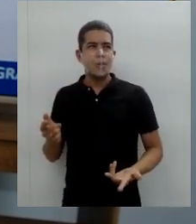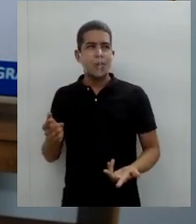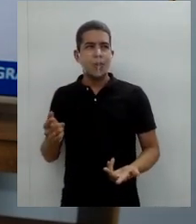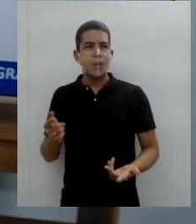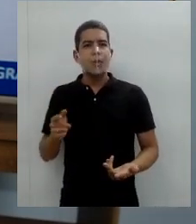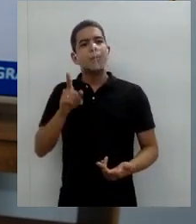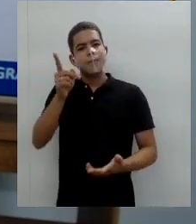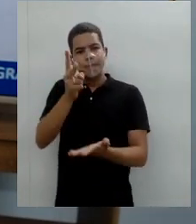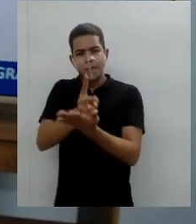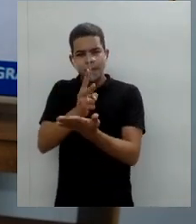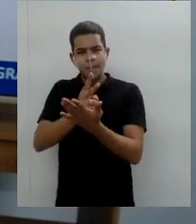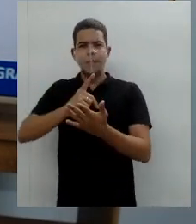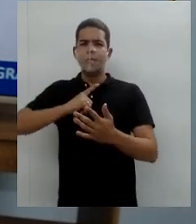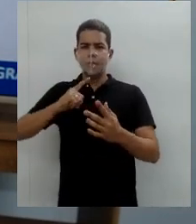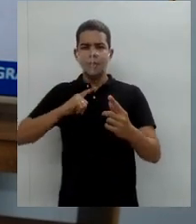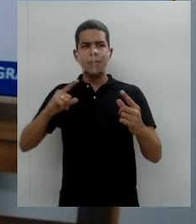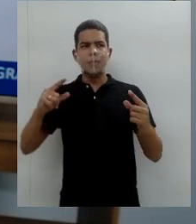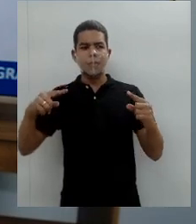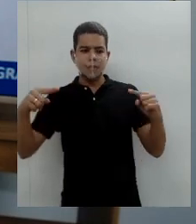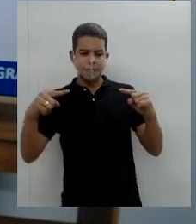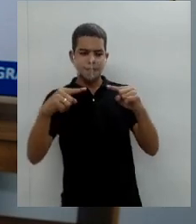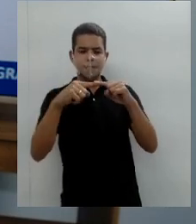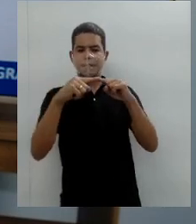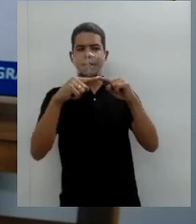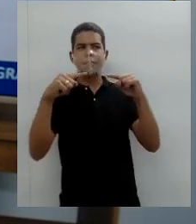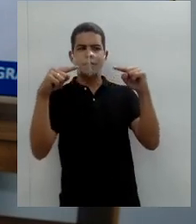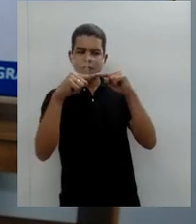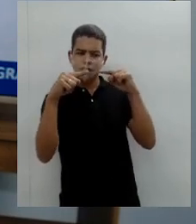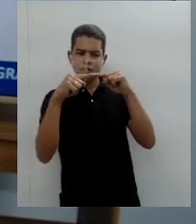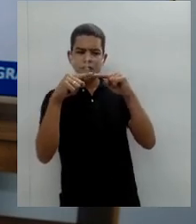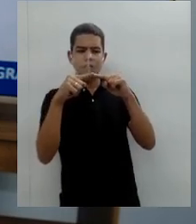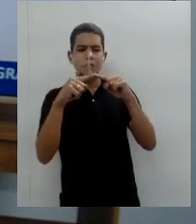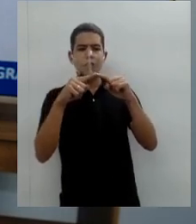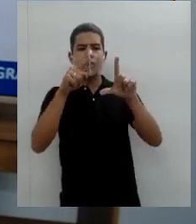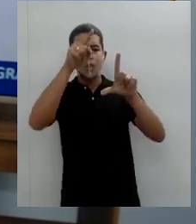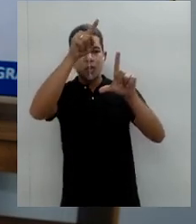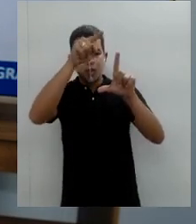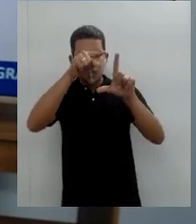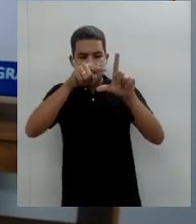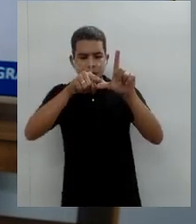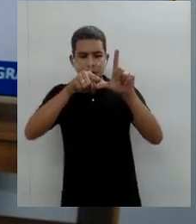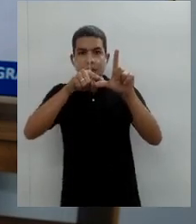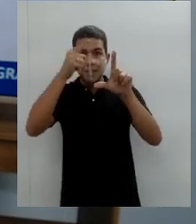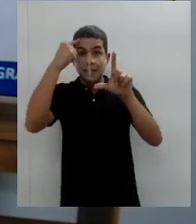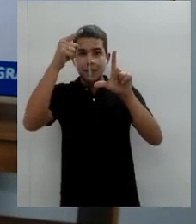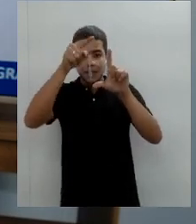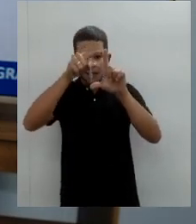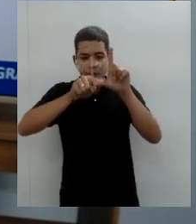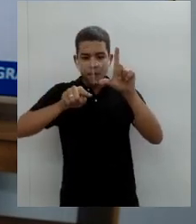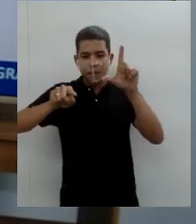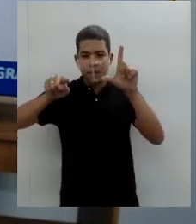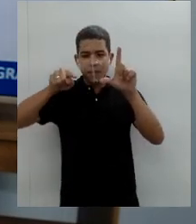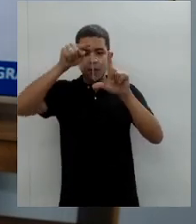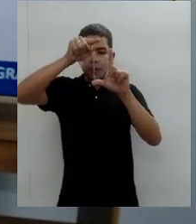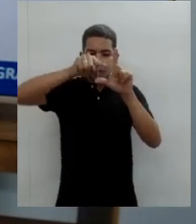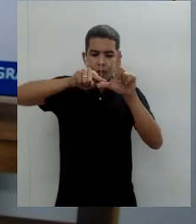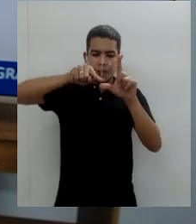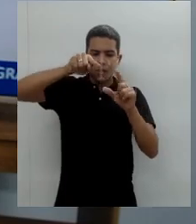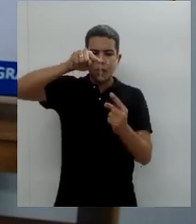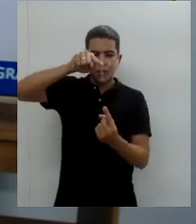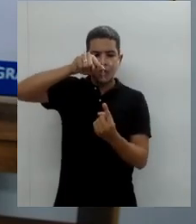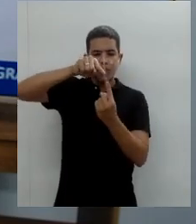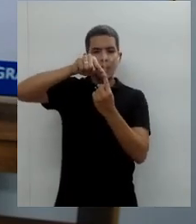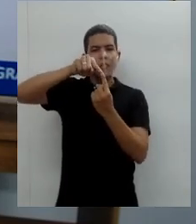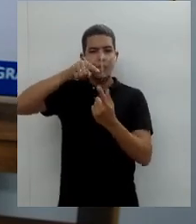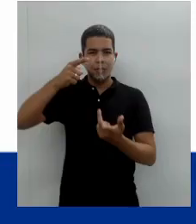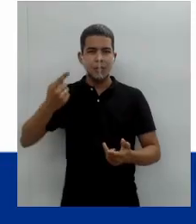que ele vai se intersectar, vai ter um ponto em comum e continua o crescimento ou decrescimento dele, beleza? Então vamos